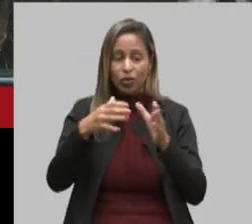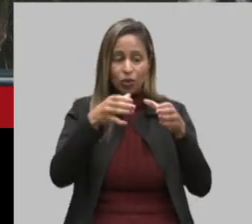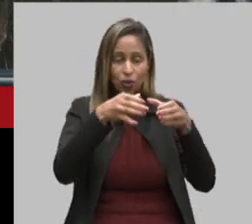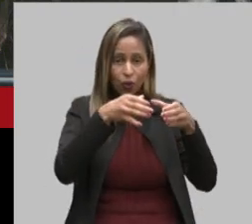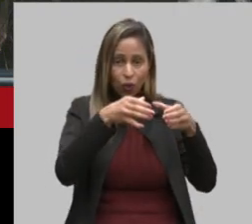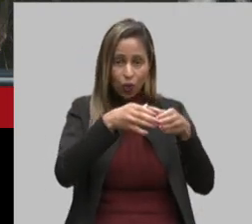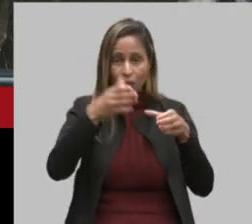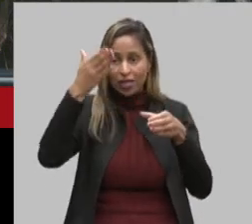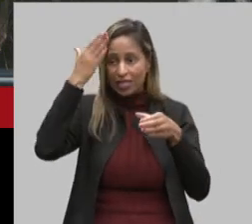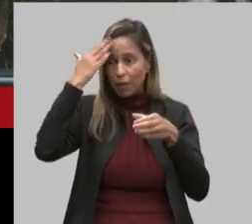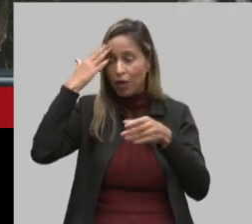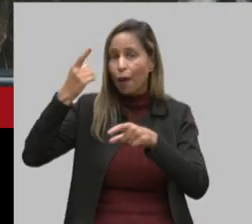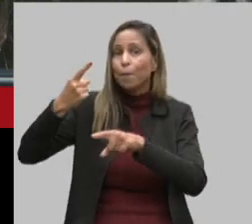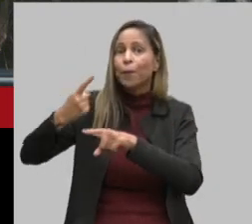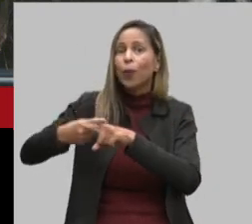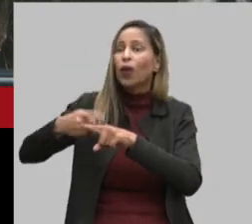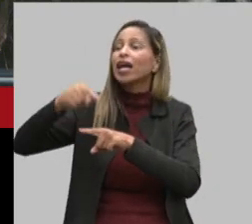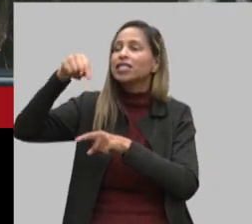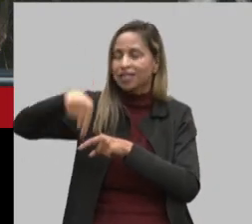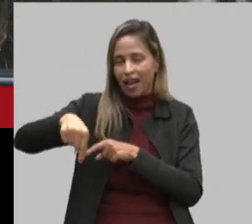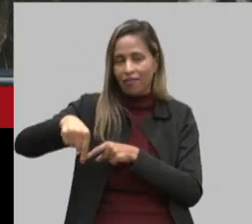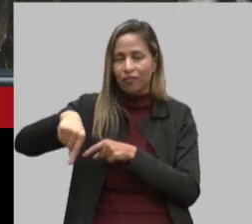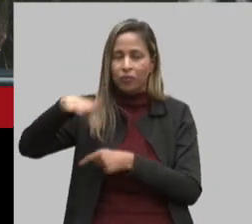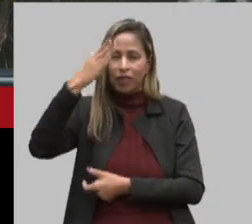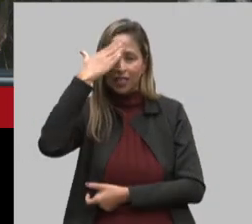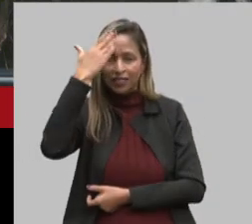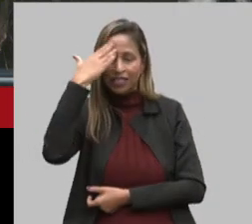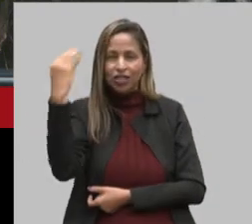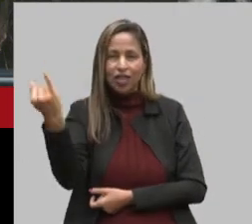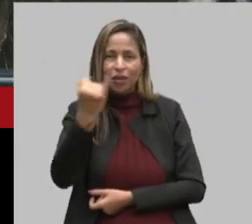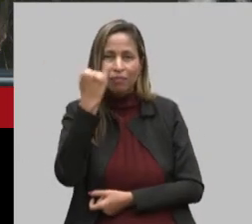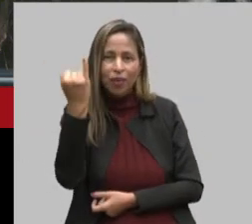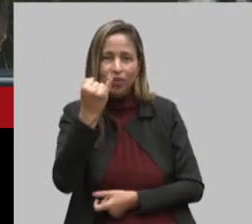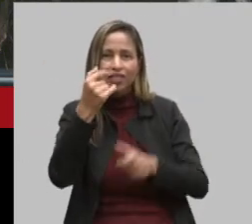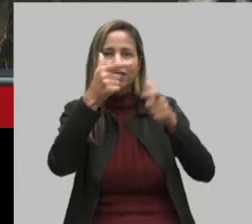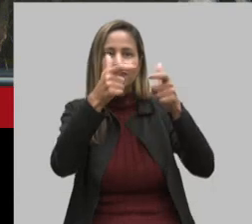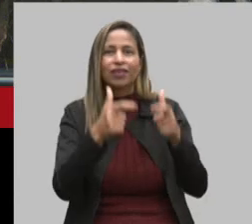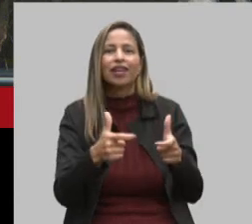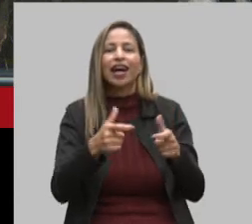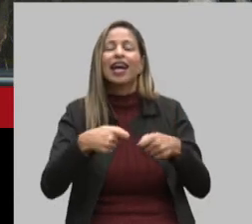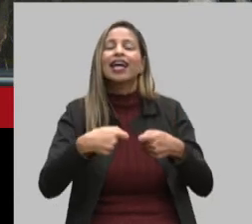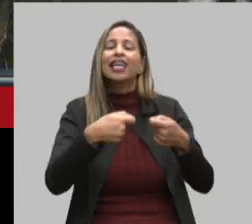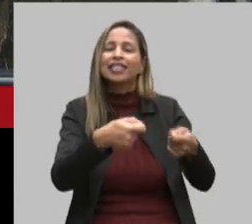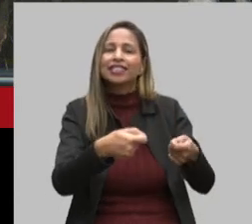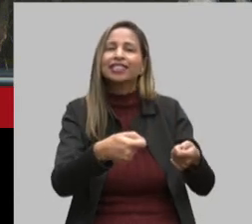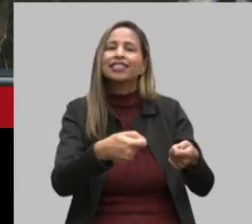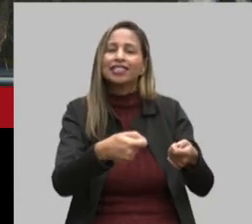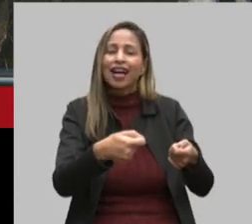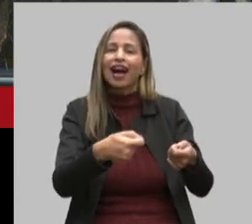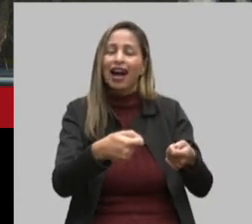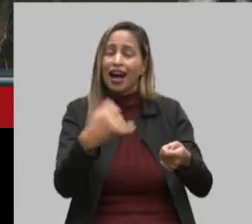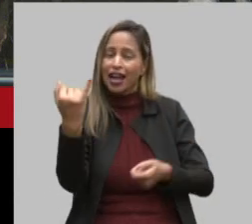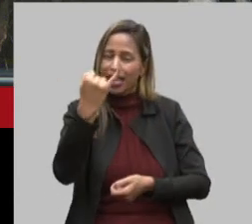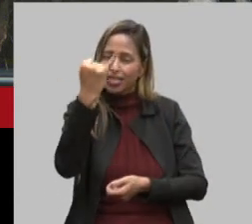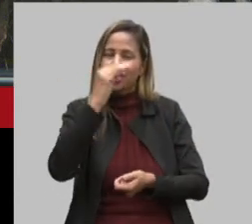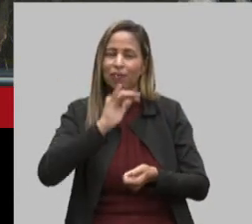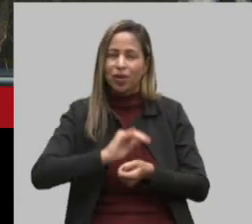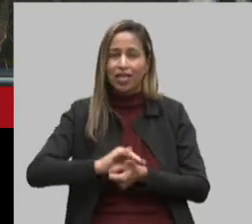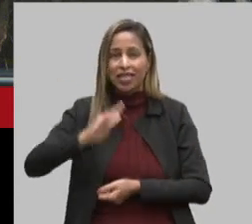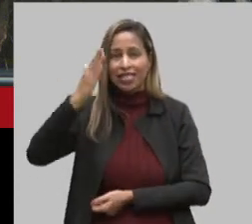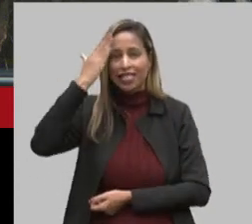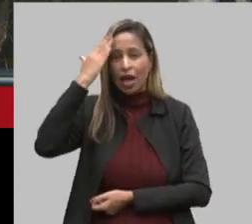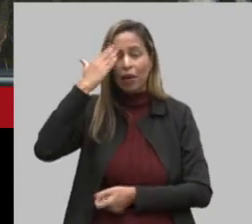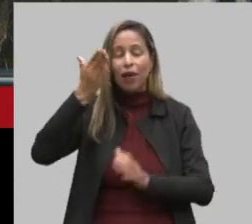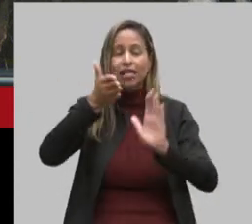sabiam porque estavam ali entendiam a importância desse lugar e lidaram na nessa devida importância sabendo que essas